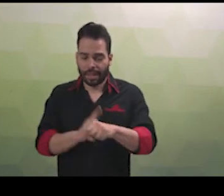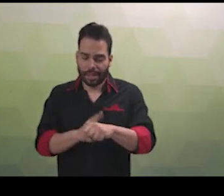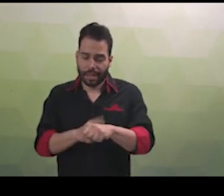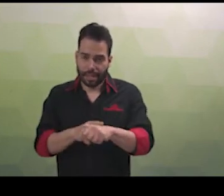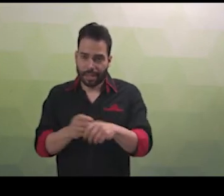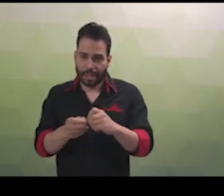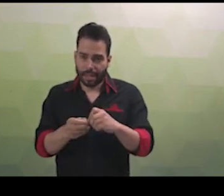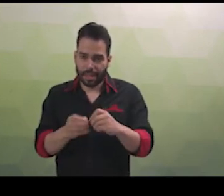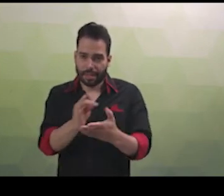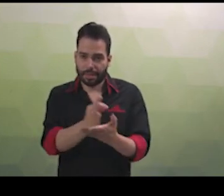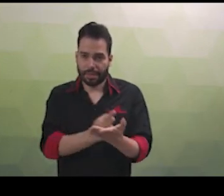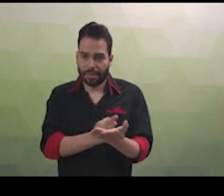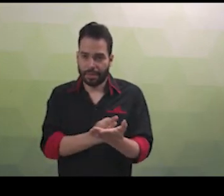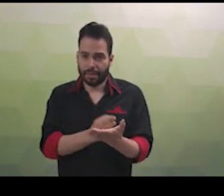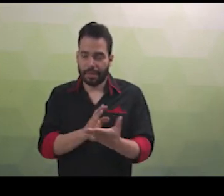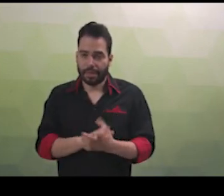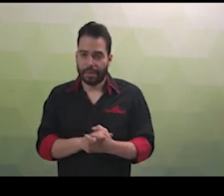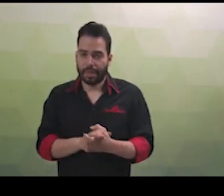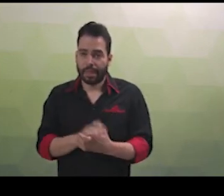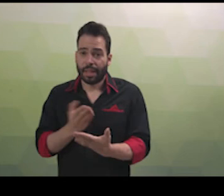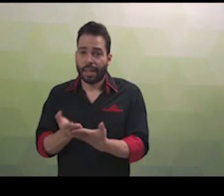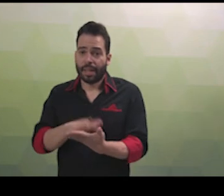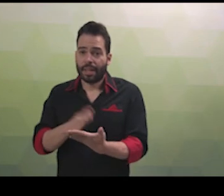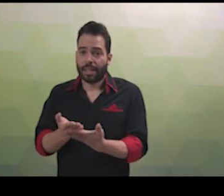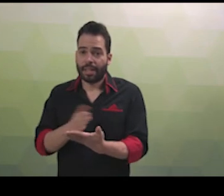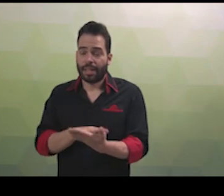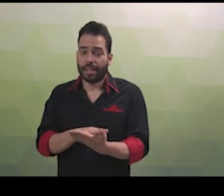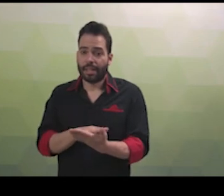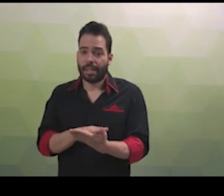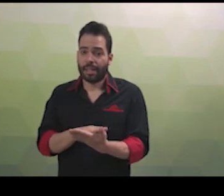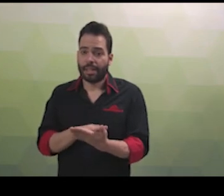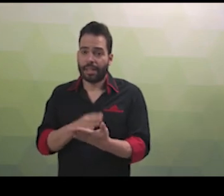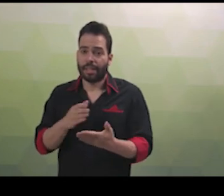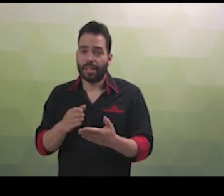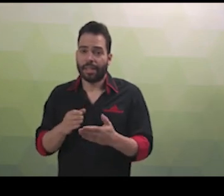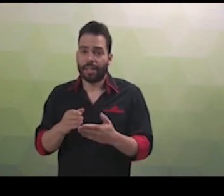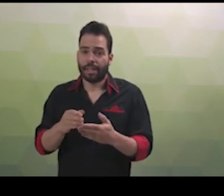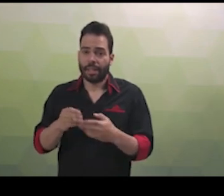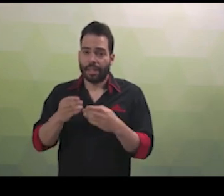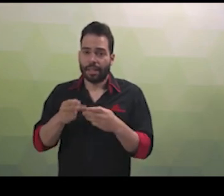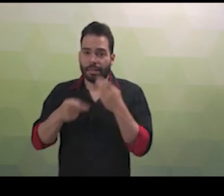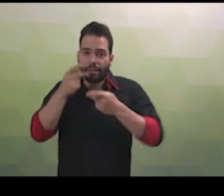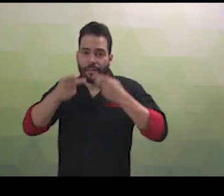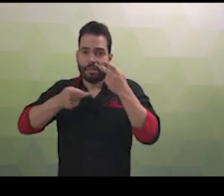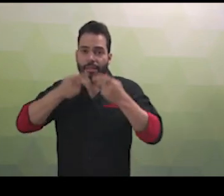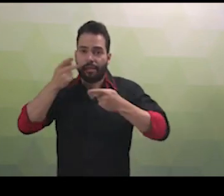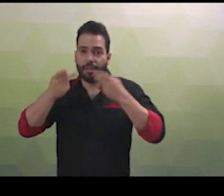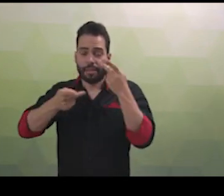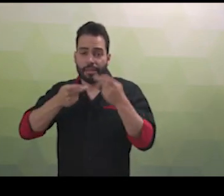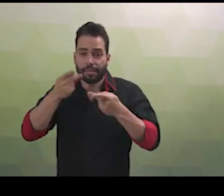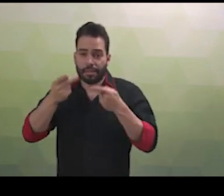momento diferente da construção do texto inicial. Enquanto a interpretação transmite o conteúdo